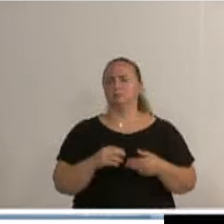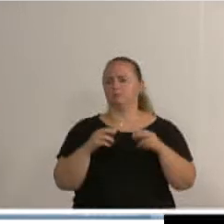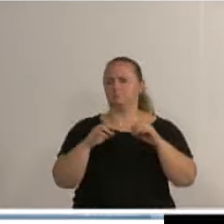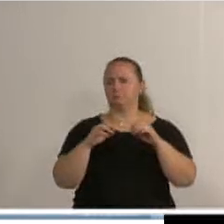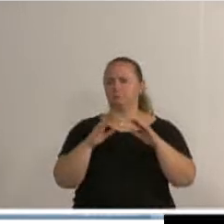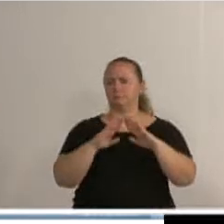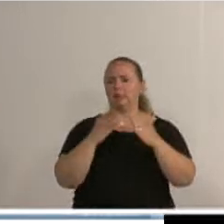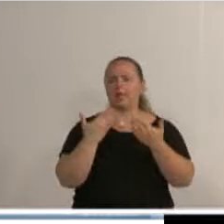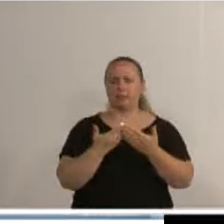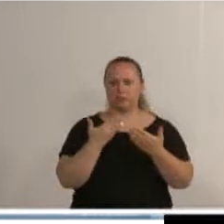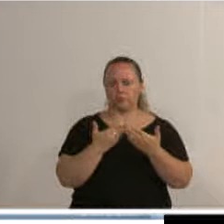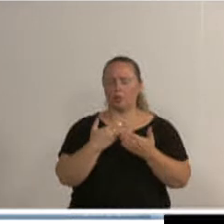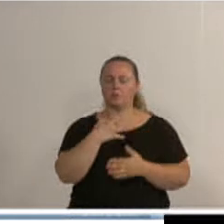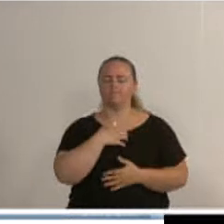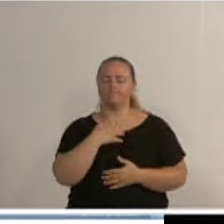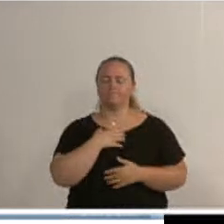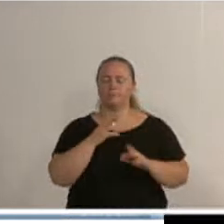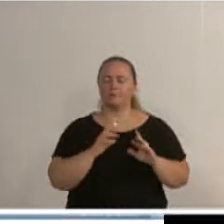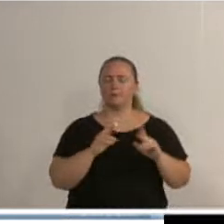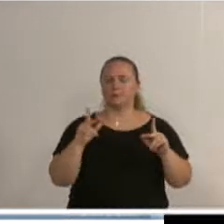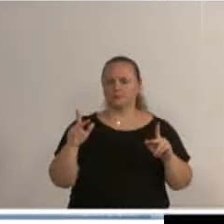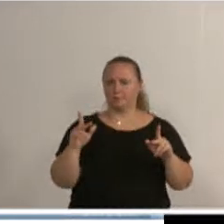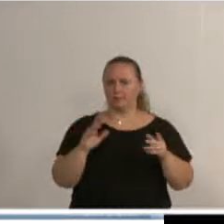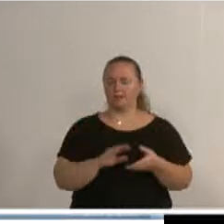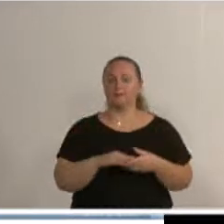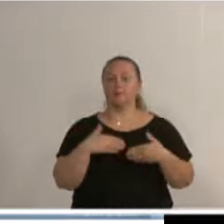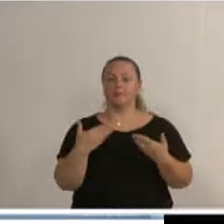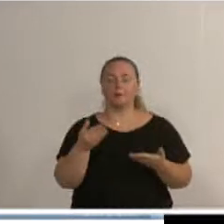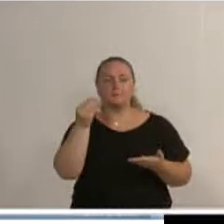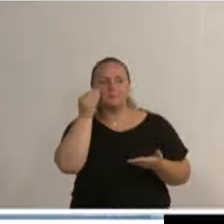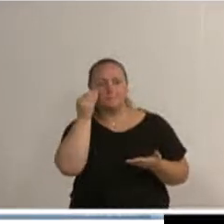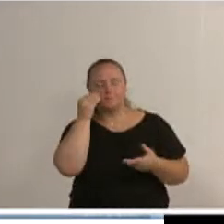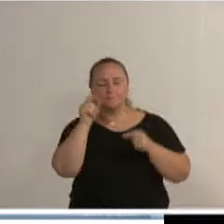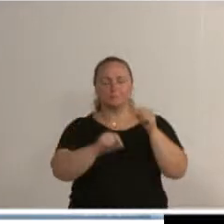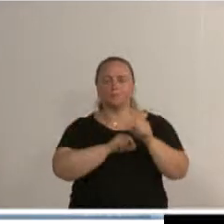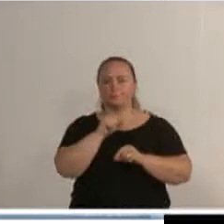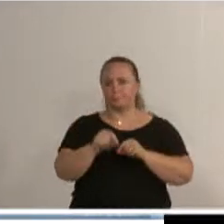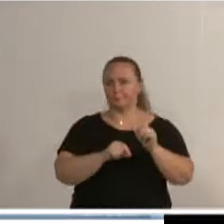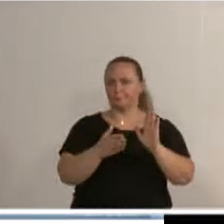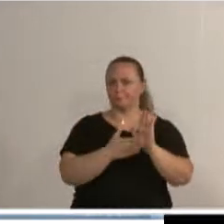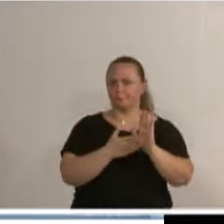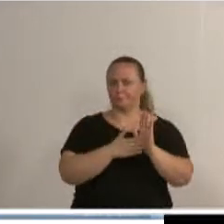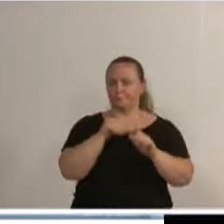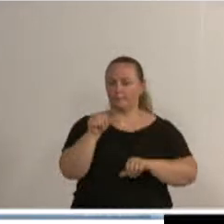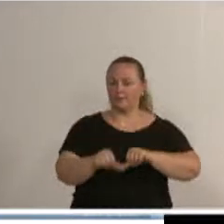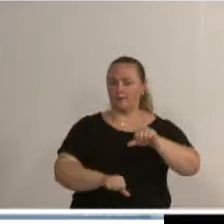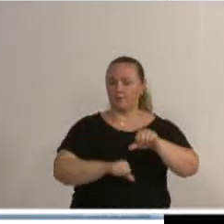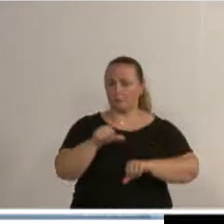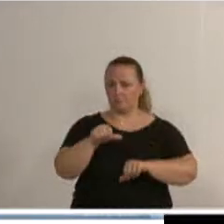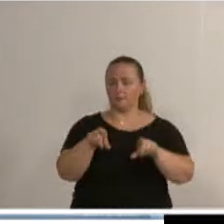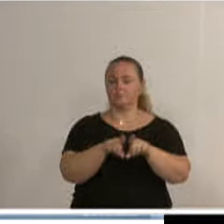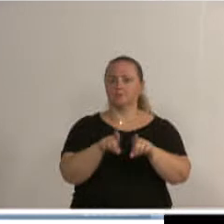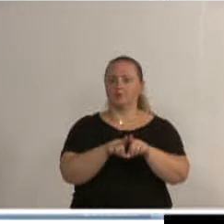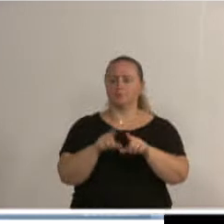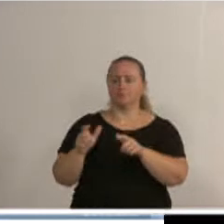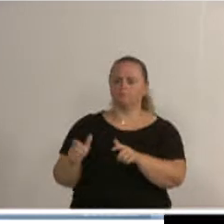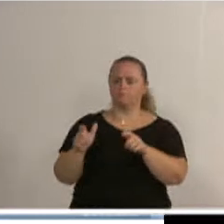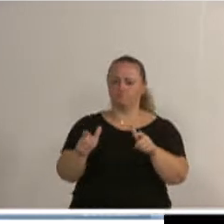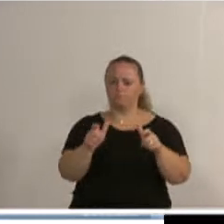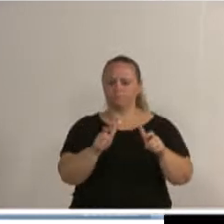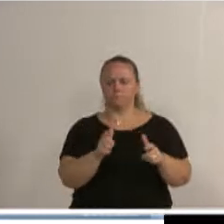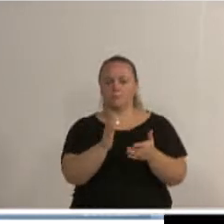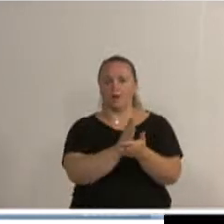de uma maneira um pouquinho diferente. Então, a simulação, além de propor mudança, ela considerou aspectos locais. Então, algumas questões não deixariam